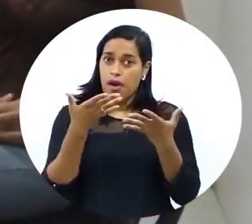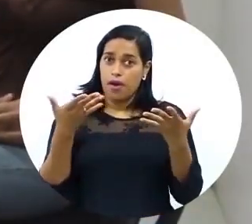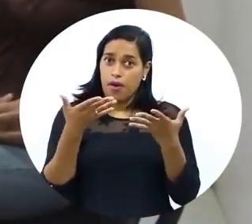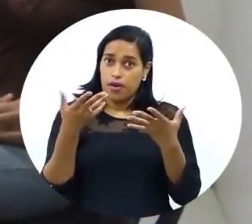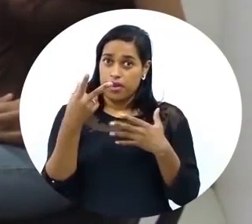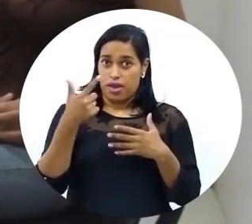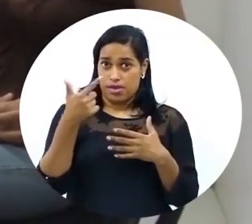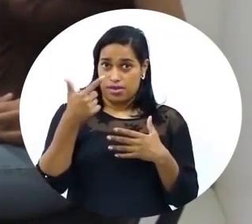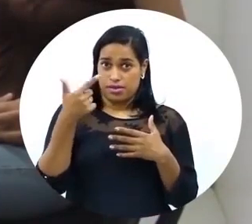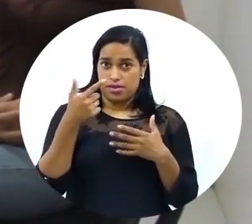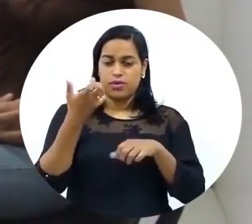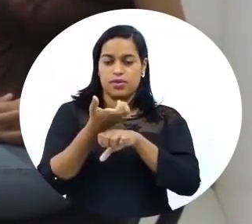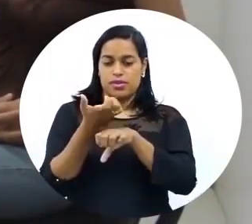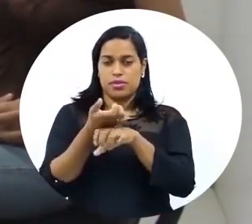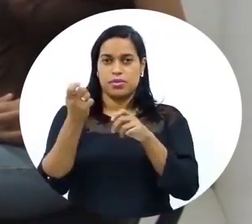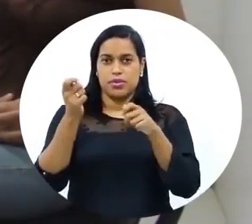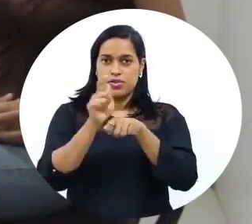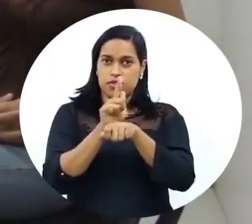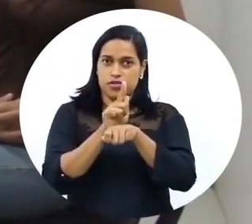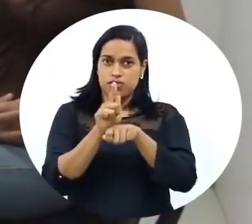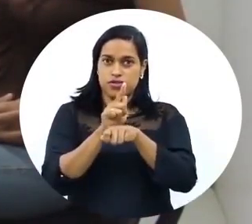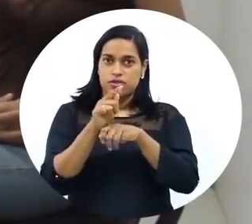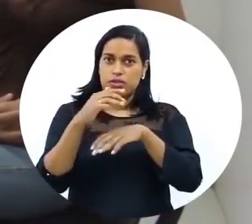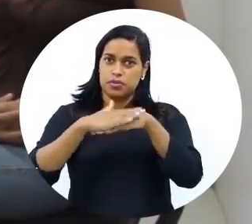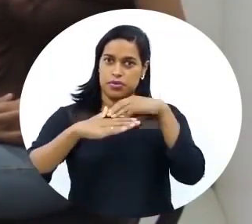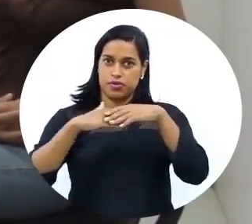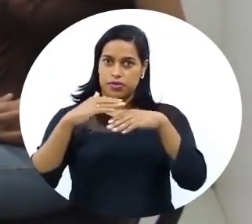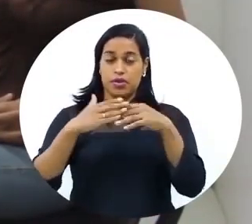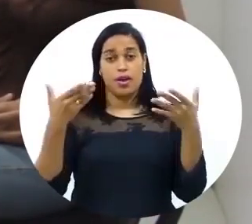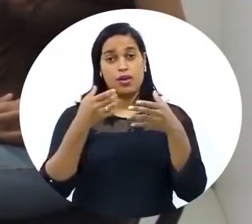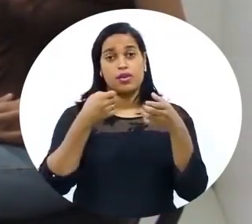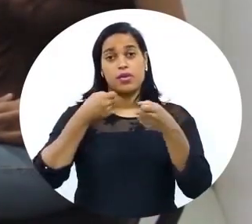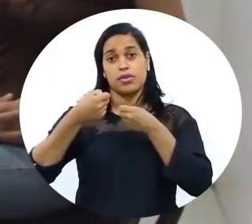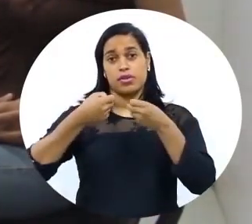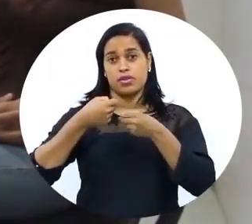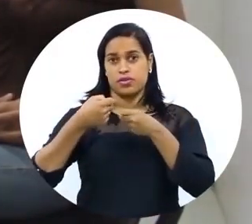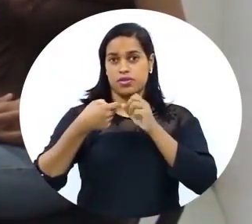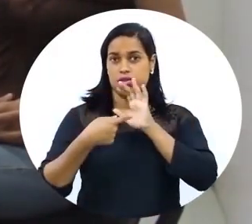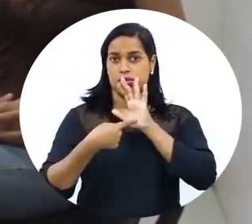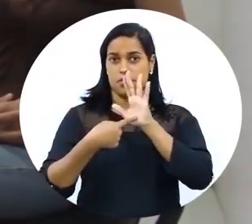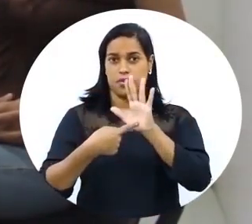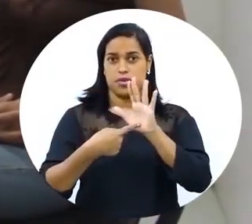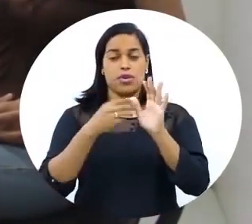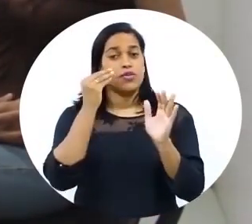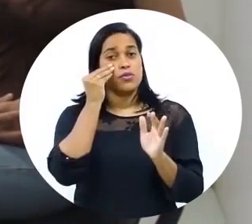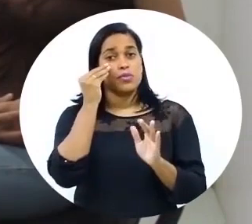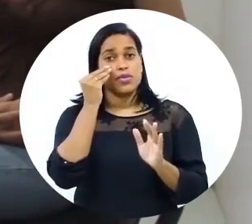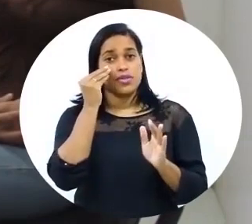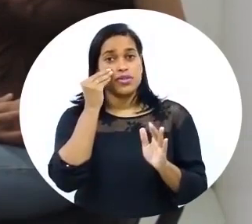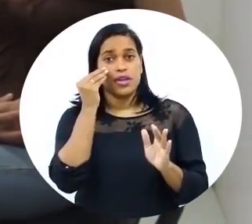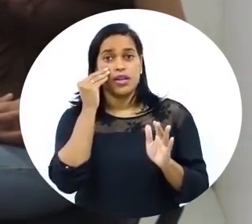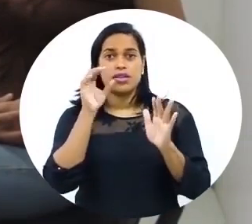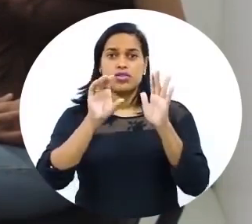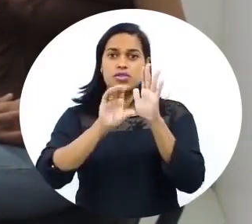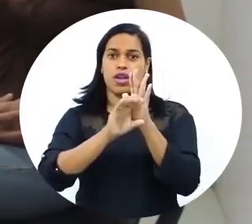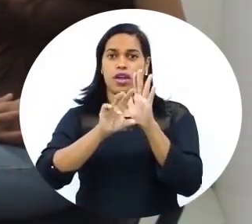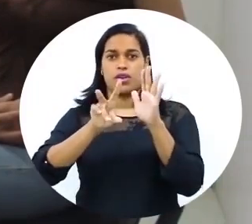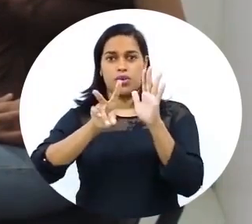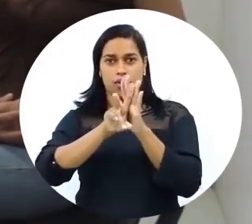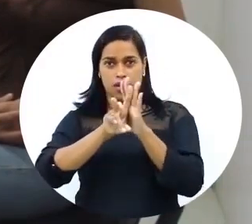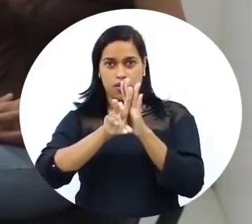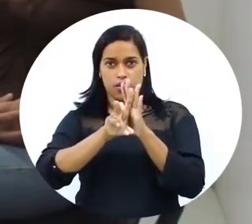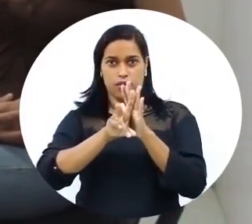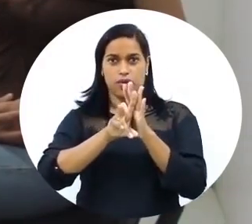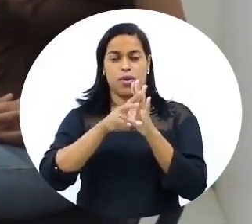segunda parte da disciplina de gestão de carreiras vai ser uma entrevista. Trouxe para vocês uma especialista em